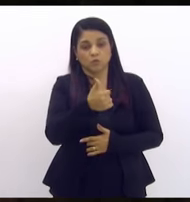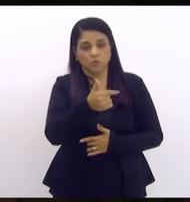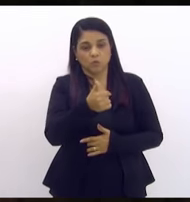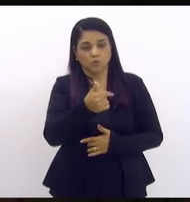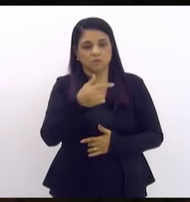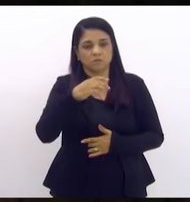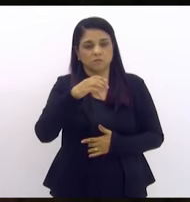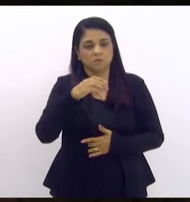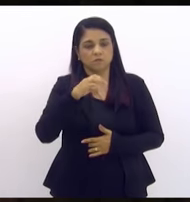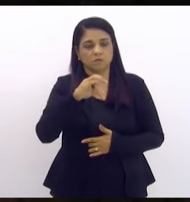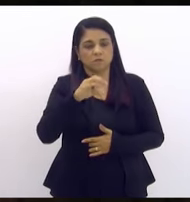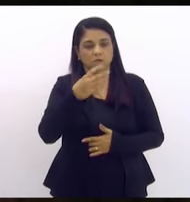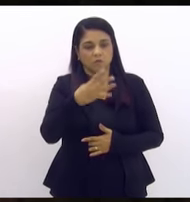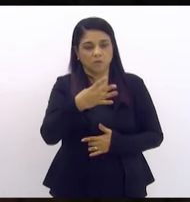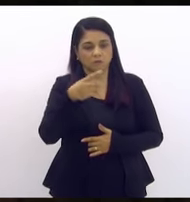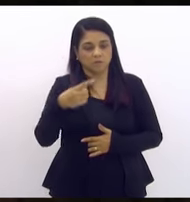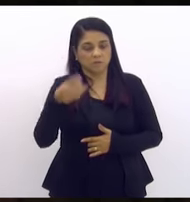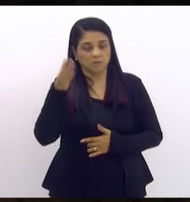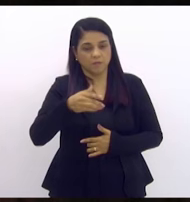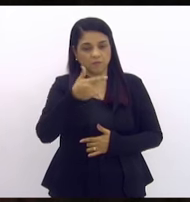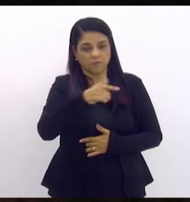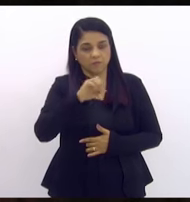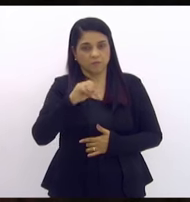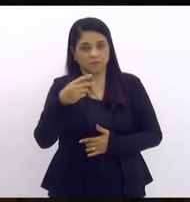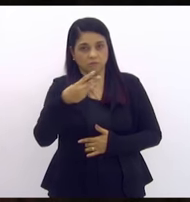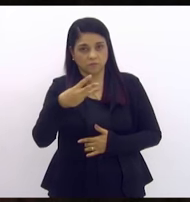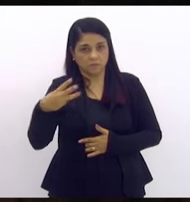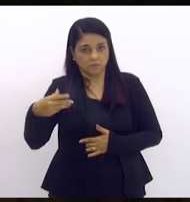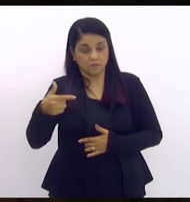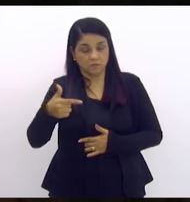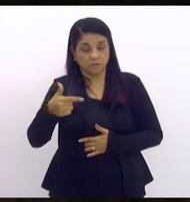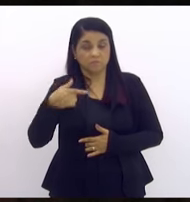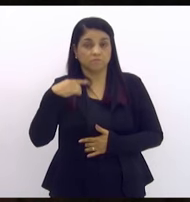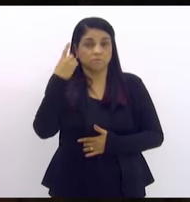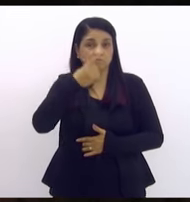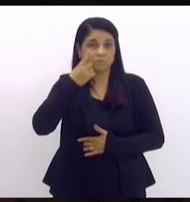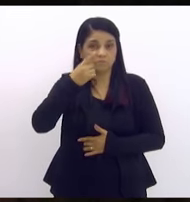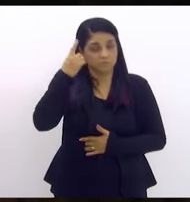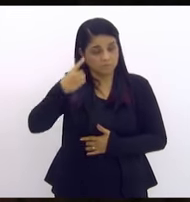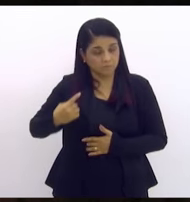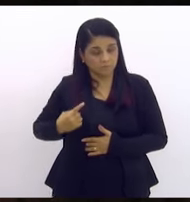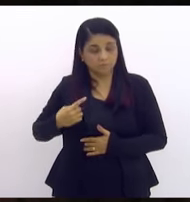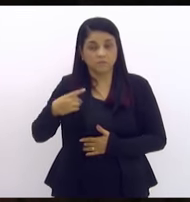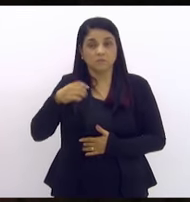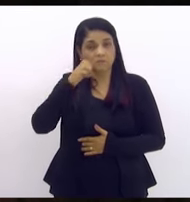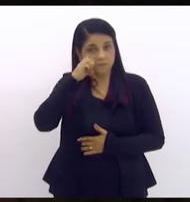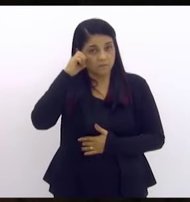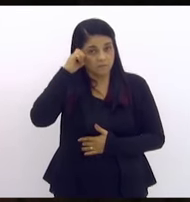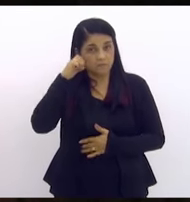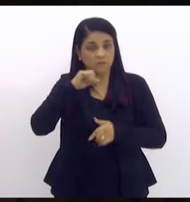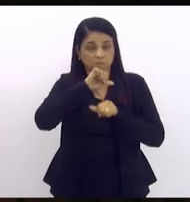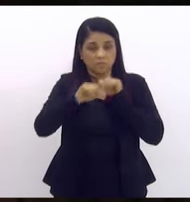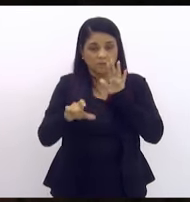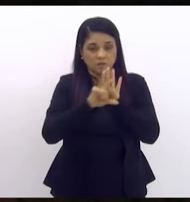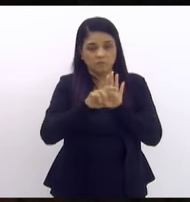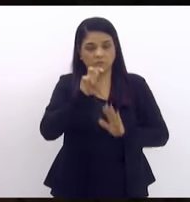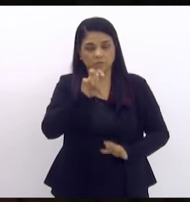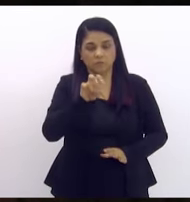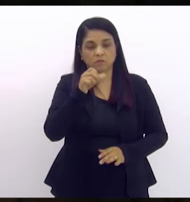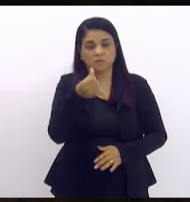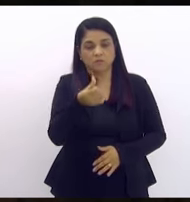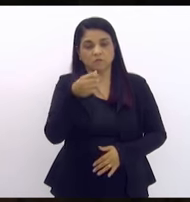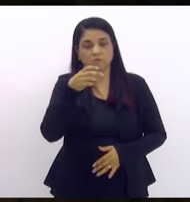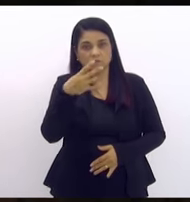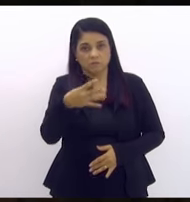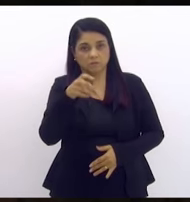1243-A, de 23, de autoria da deputada Dani Balbi e Élica Takimoto, que altera o anexo da lei